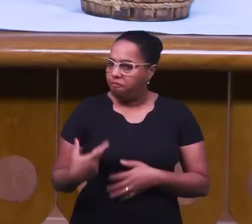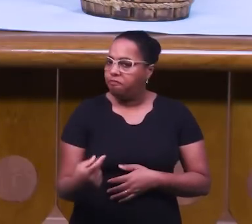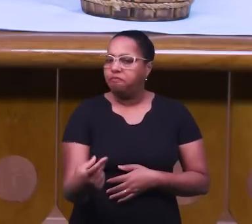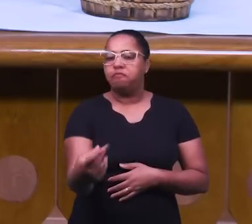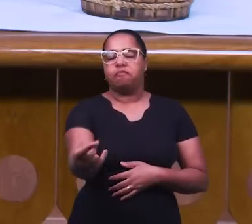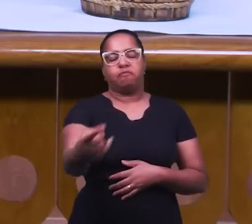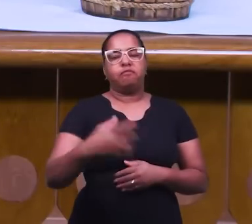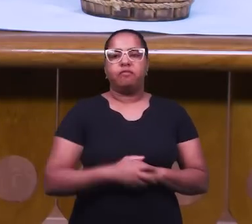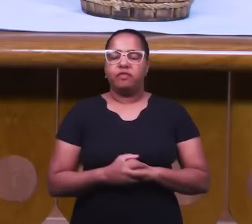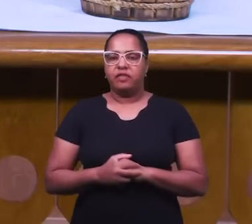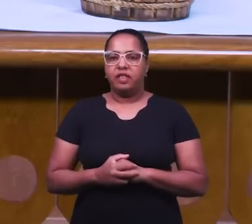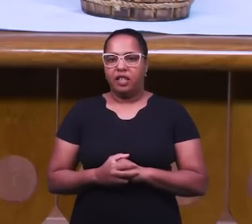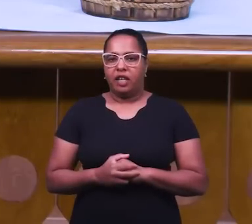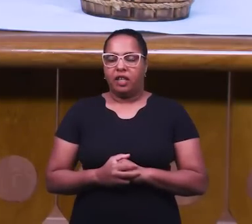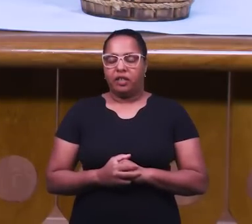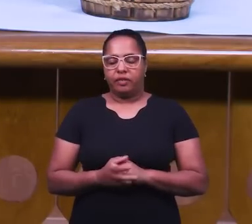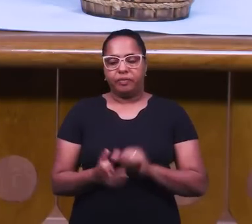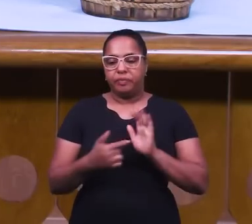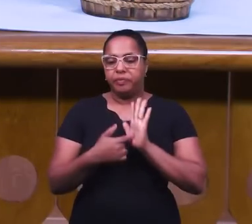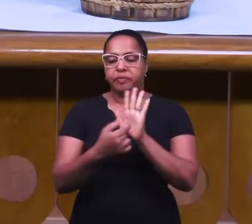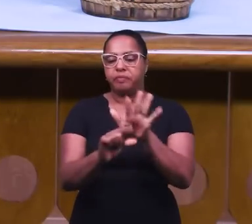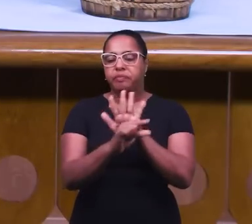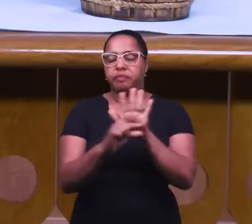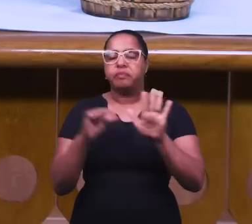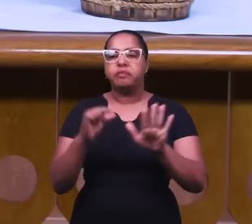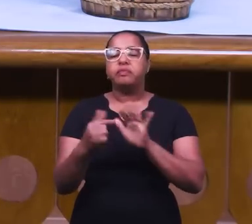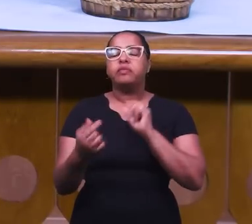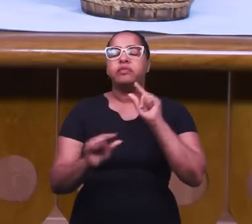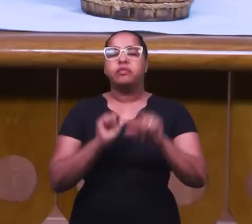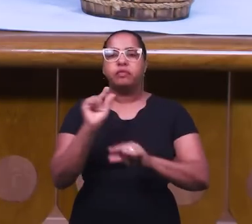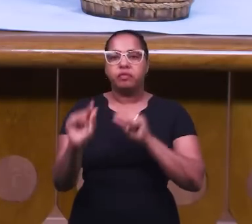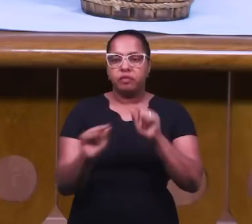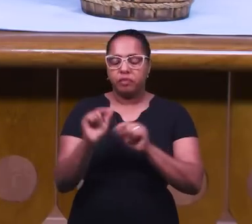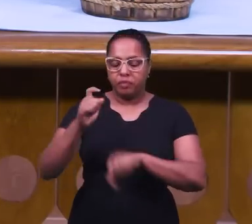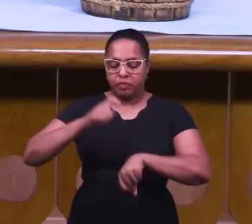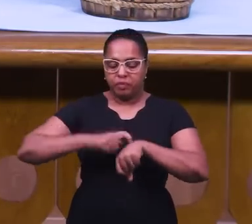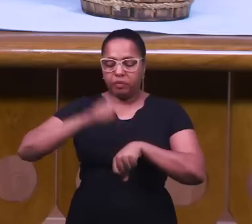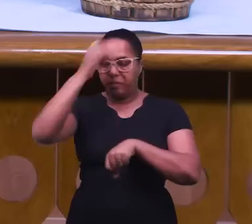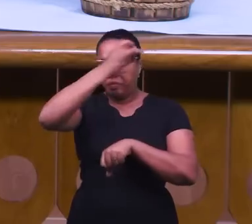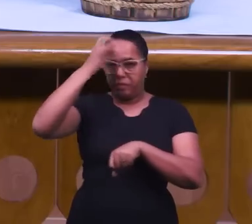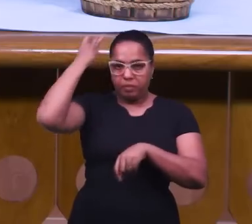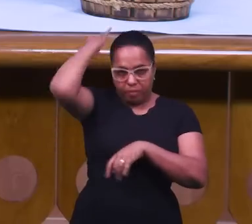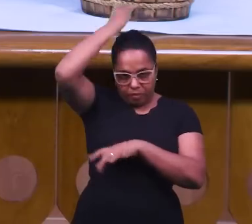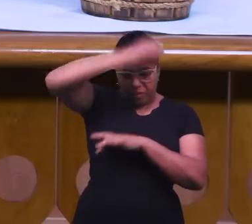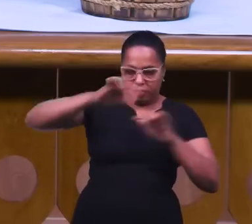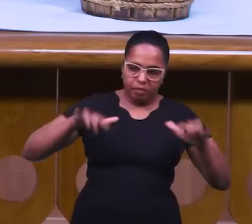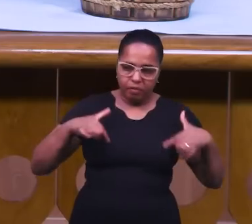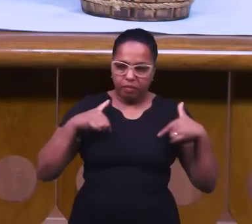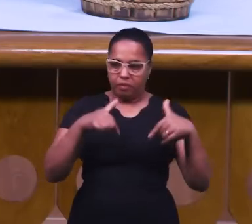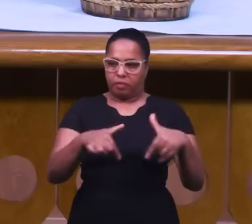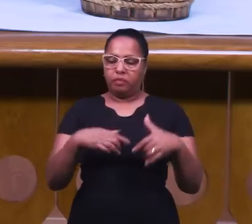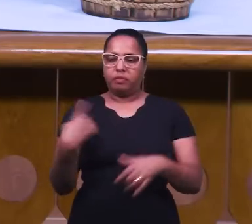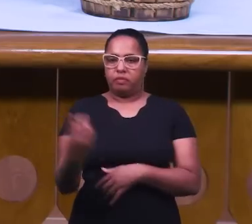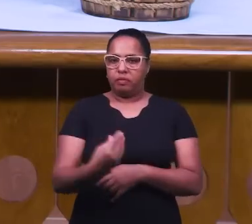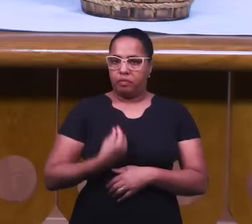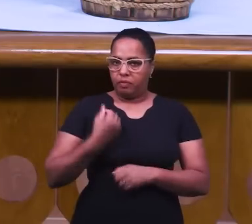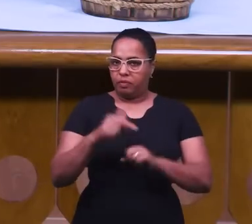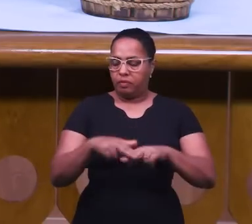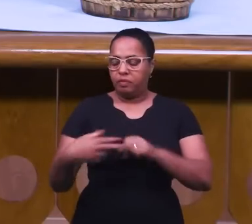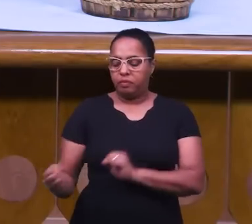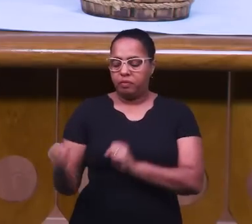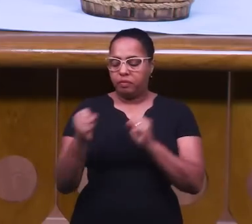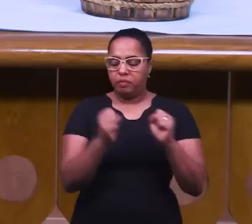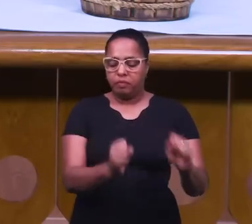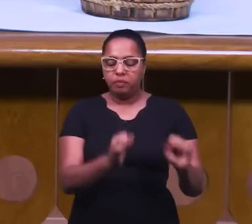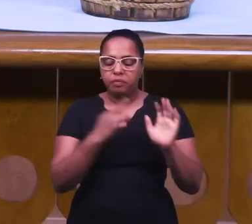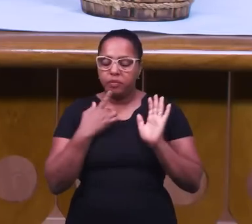com abundância. Essa expressão é quando o Espírito Santo atua na nossa vida, através do